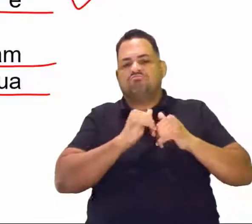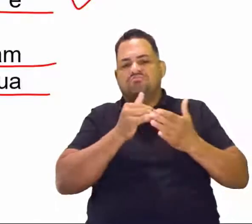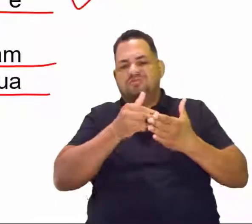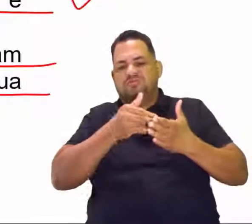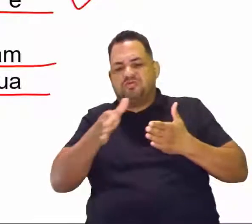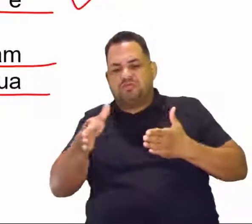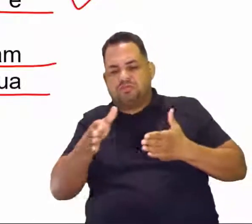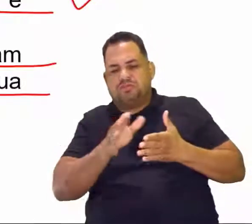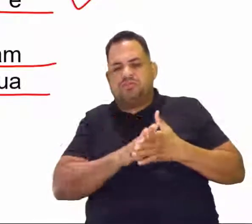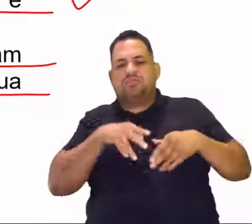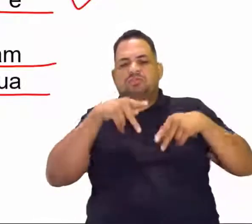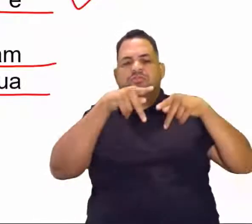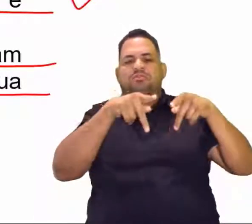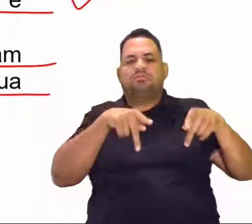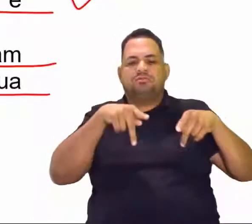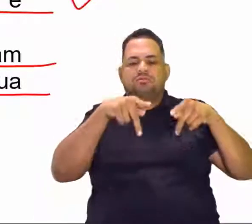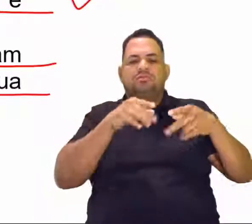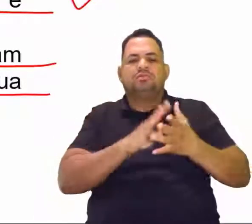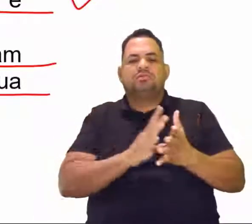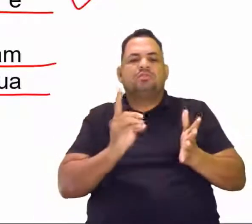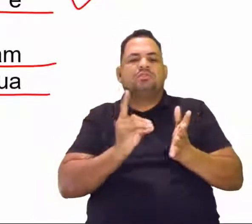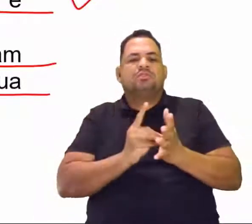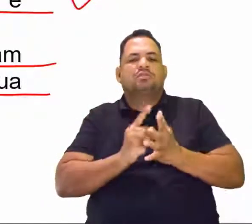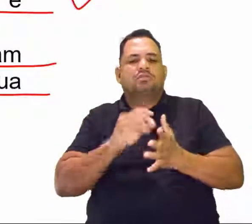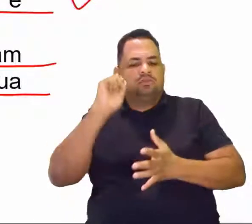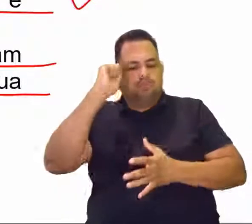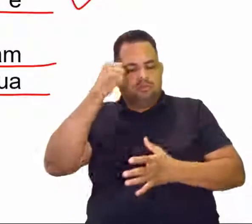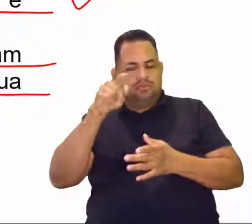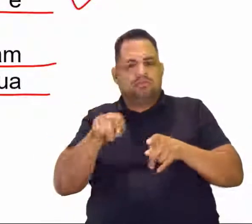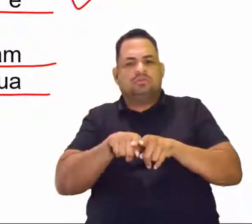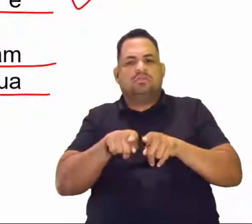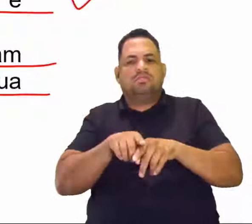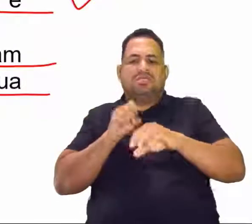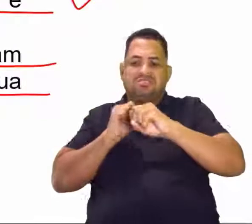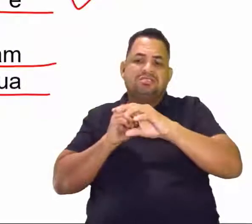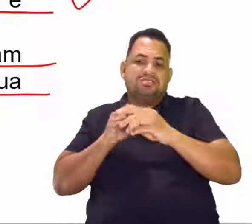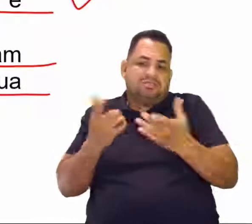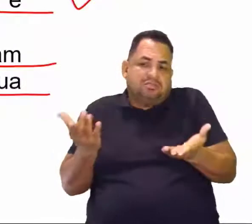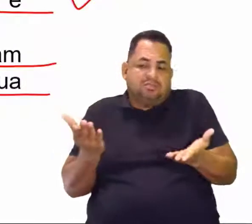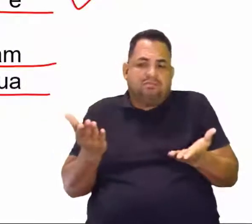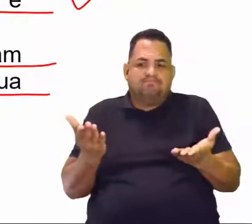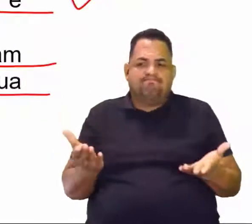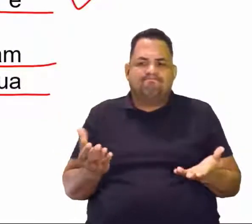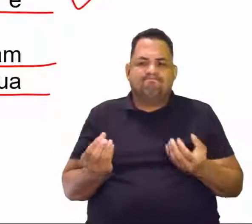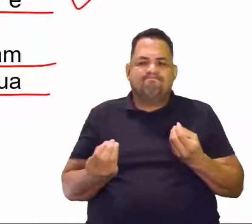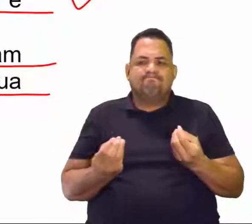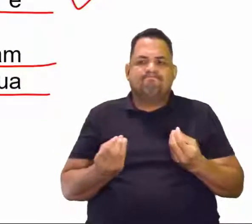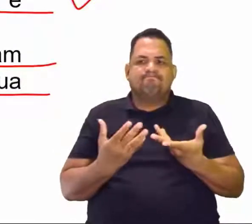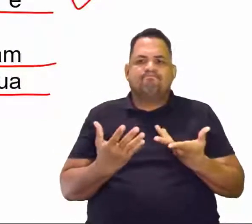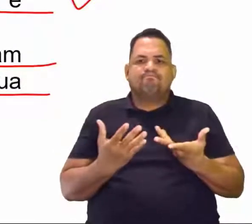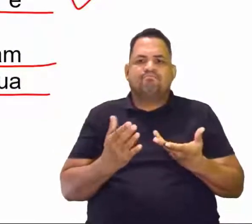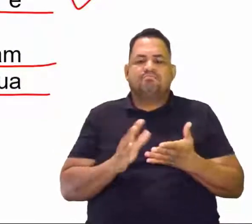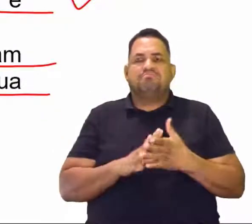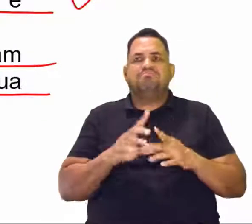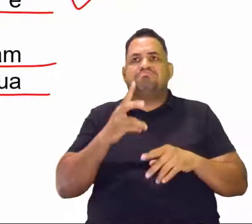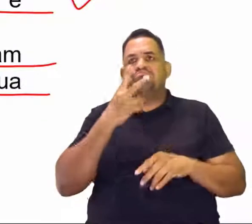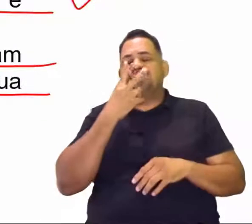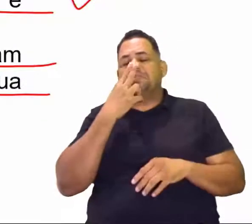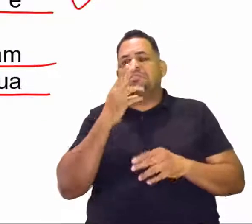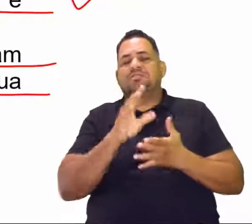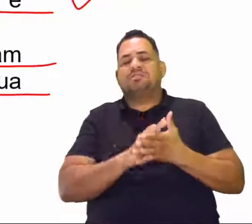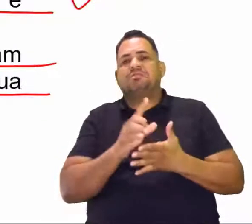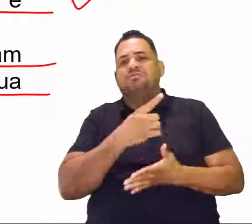populações negras indígenas e a gente reproduz isso de uma forma que como se a gente tivesse um século